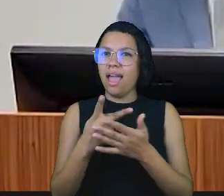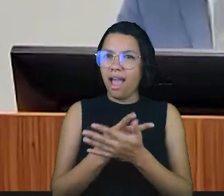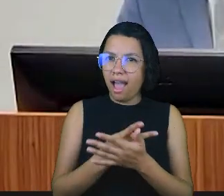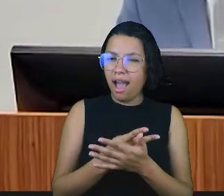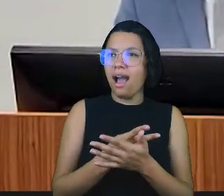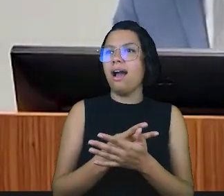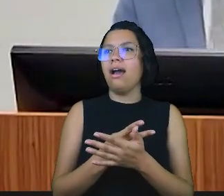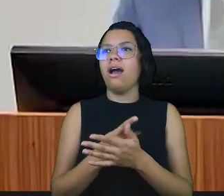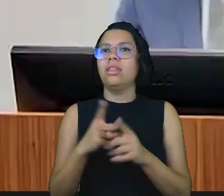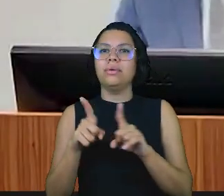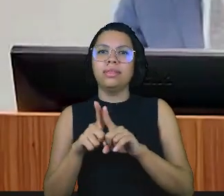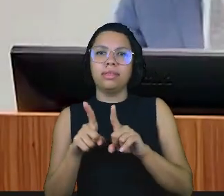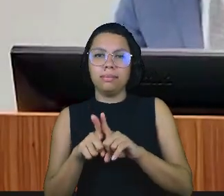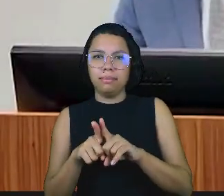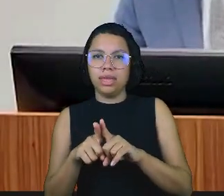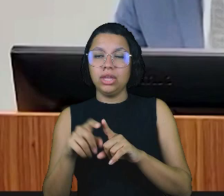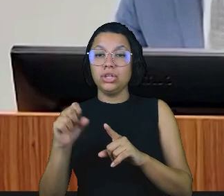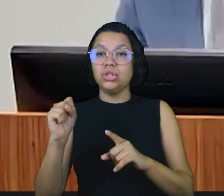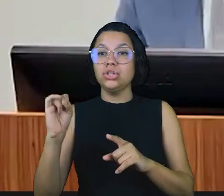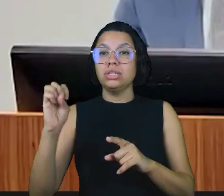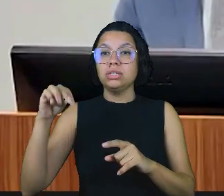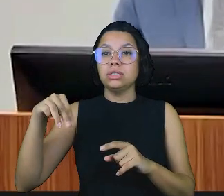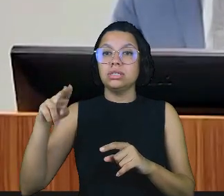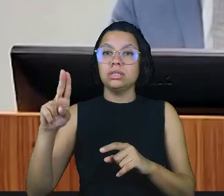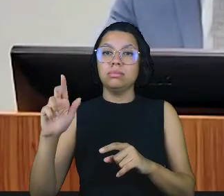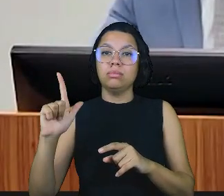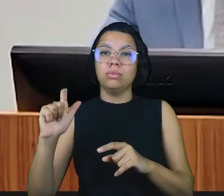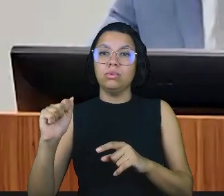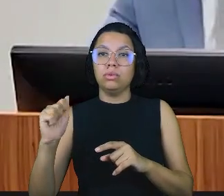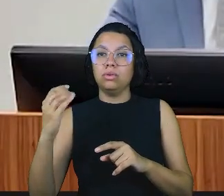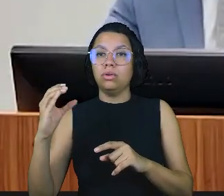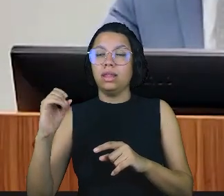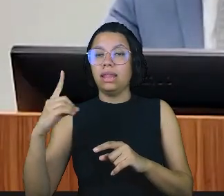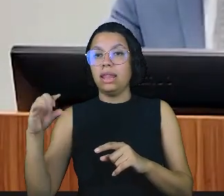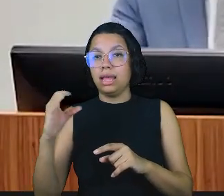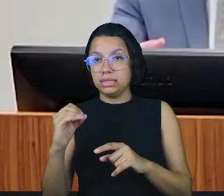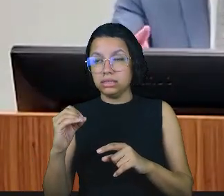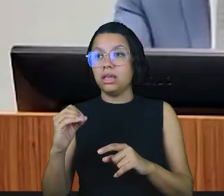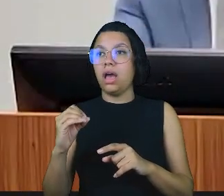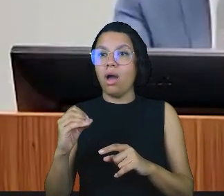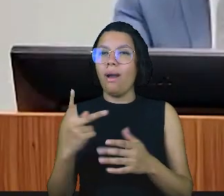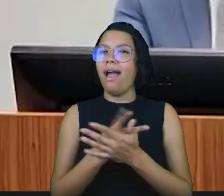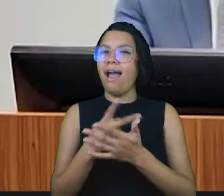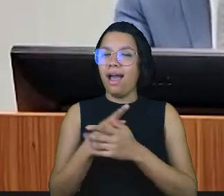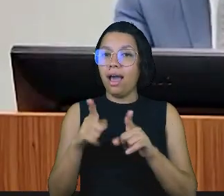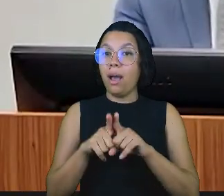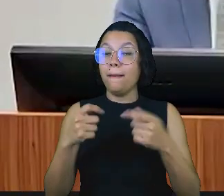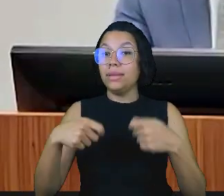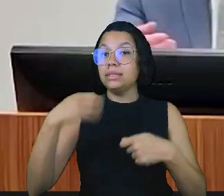que, obviamente, precisam ser provados pela Fazenda.